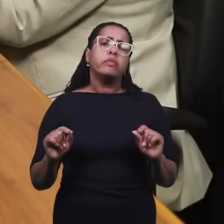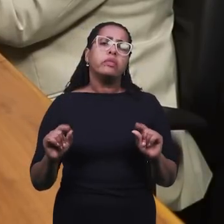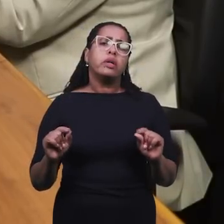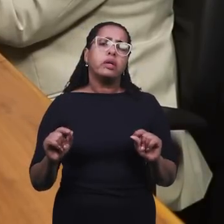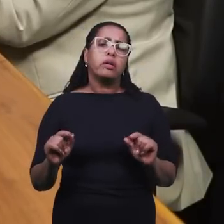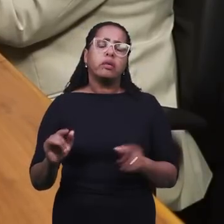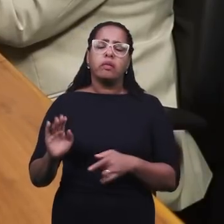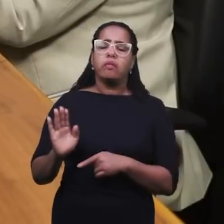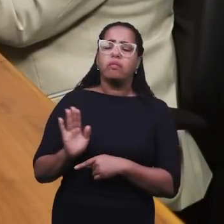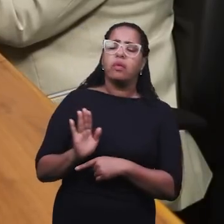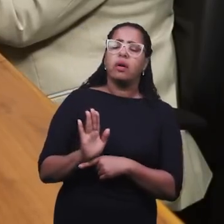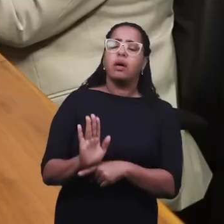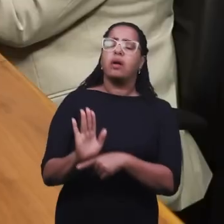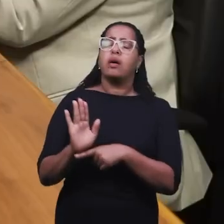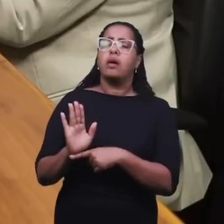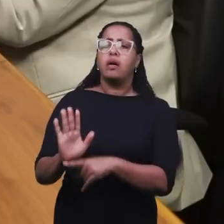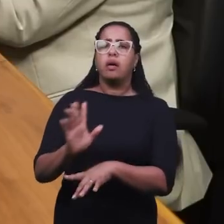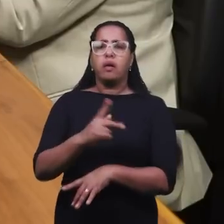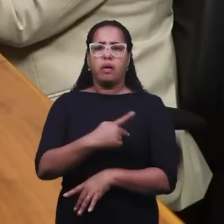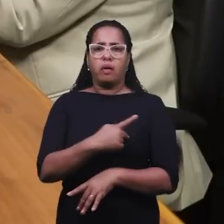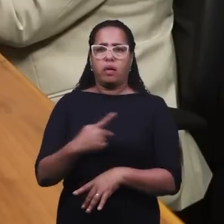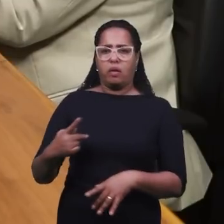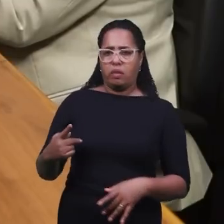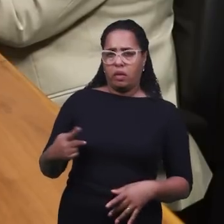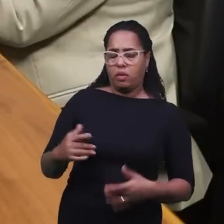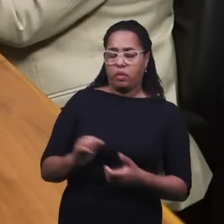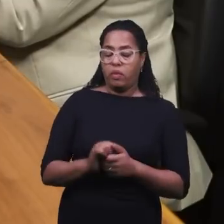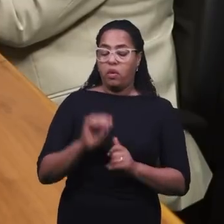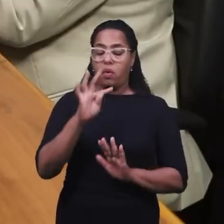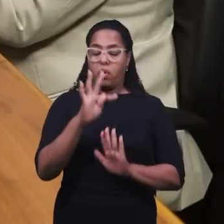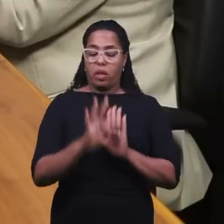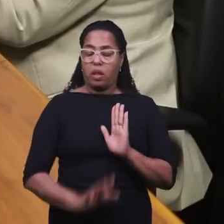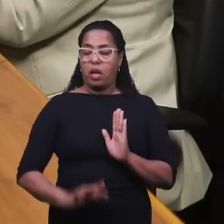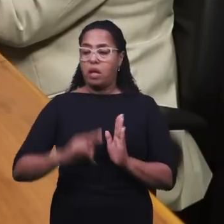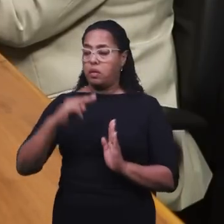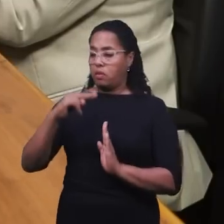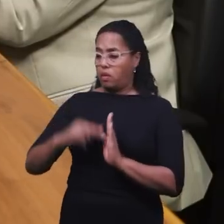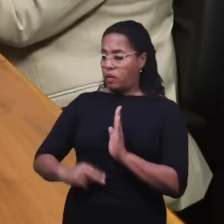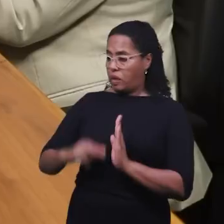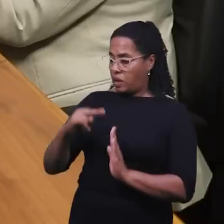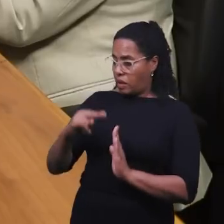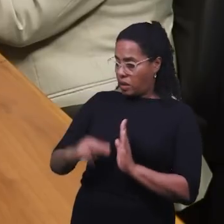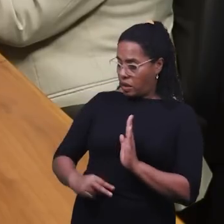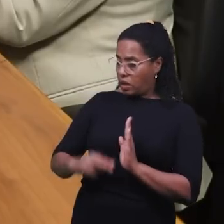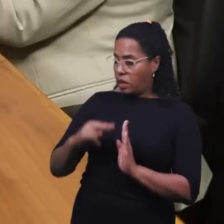foram varões. Esses varões, eles foram